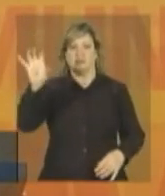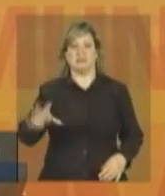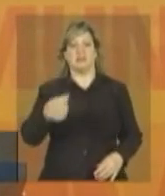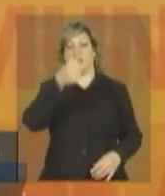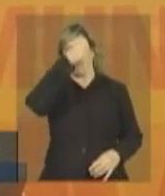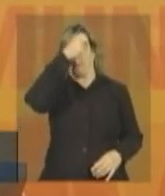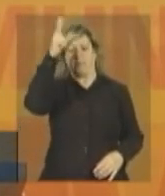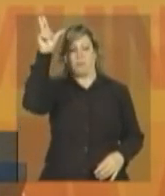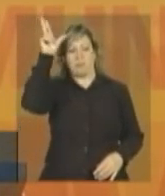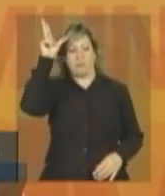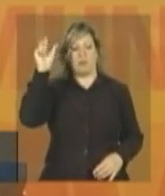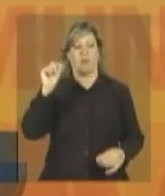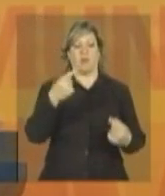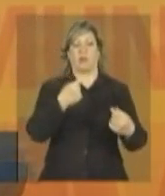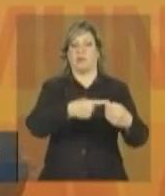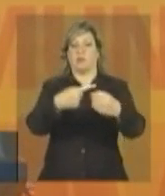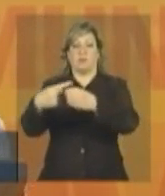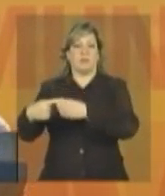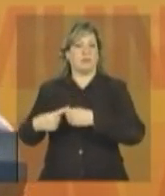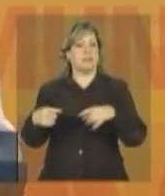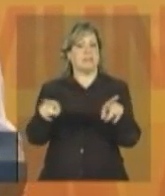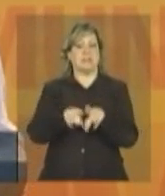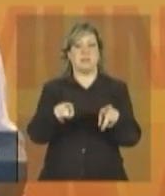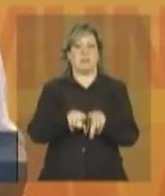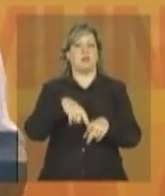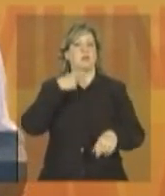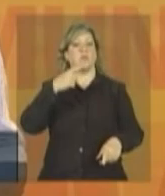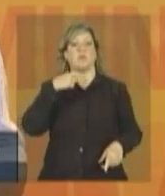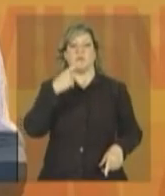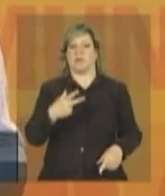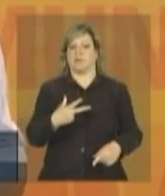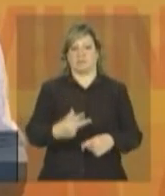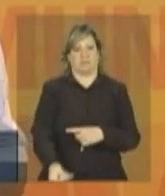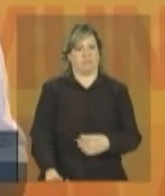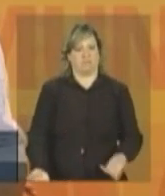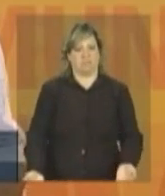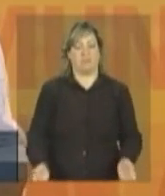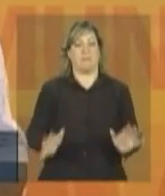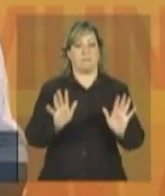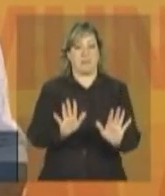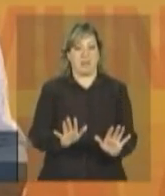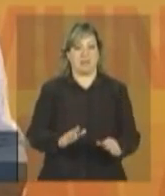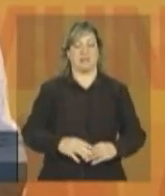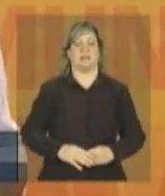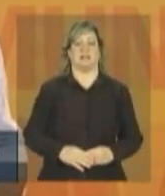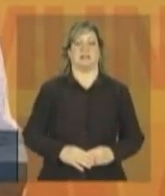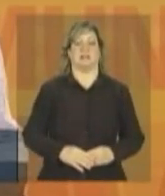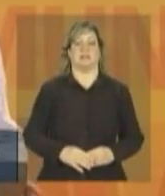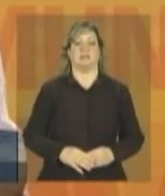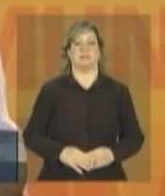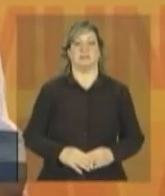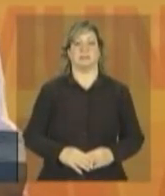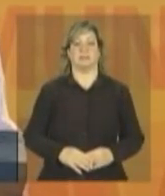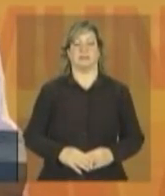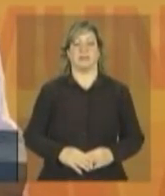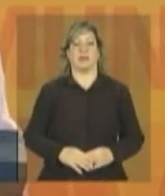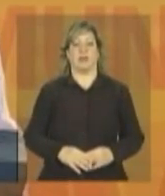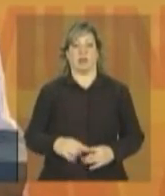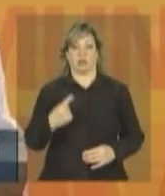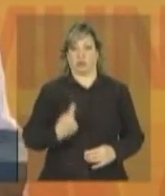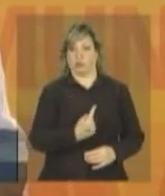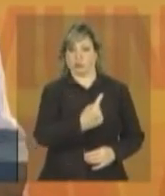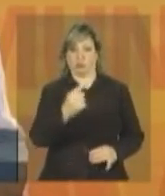as comunidades terapêuticas conseguem enfrentar. Agora, eu tenho